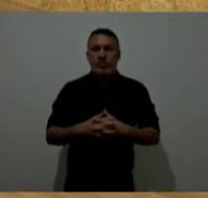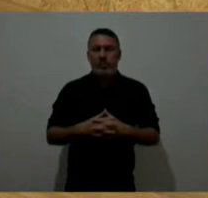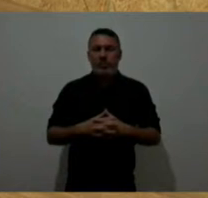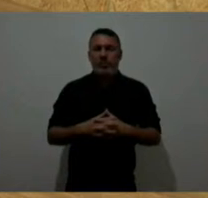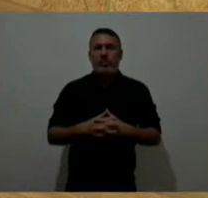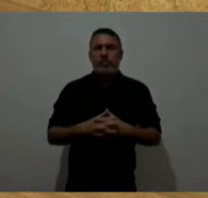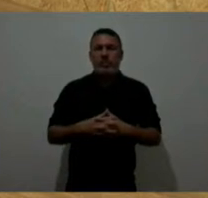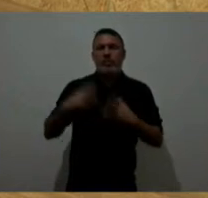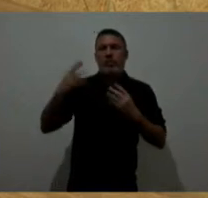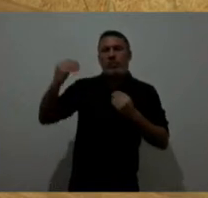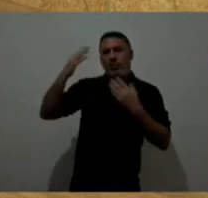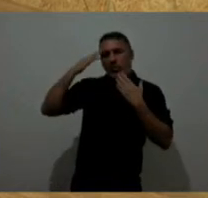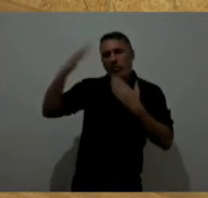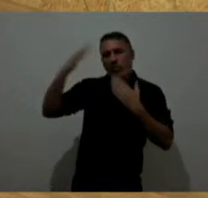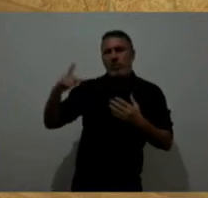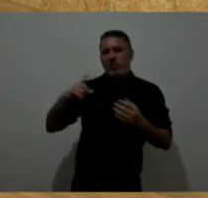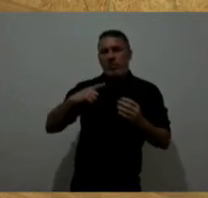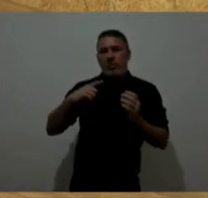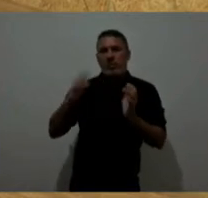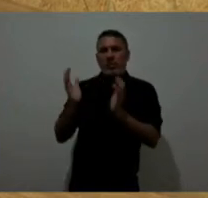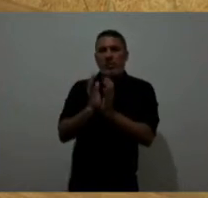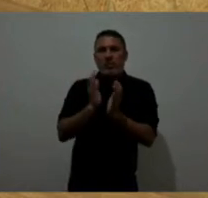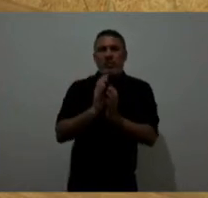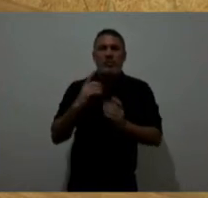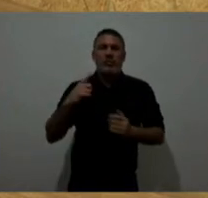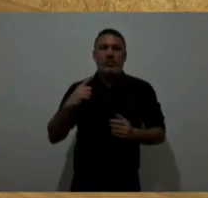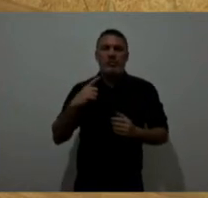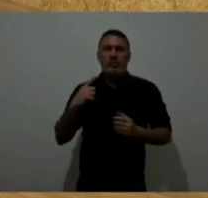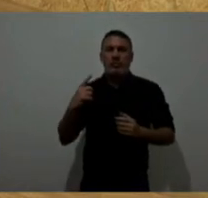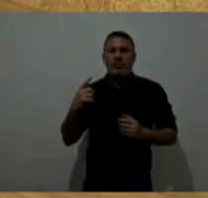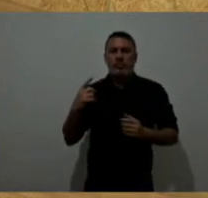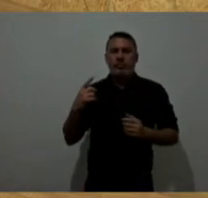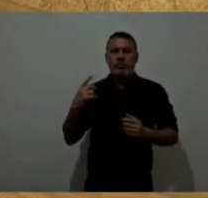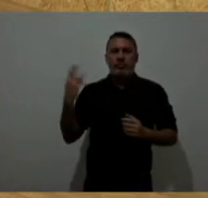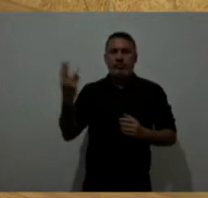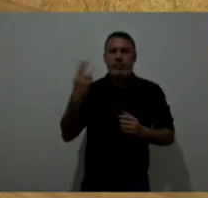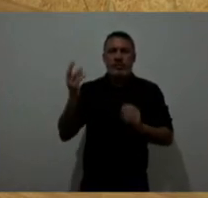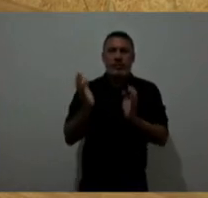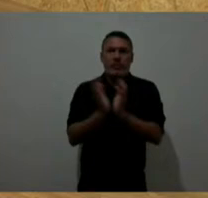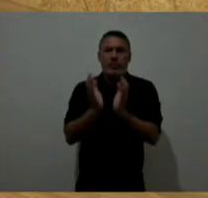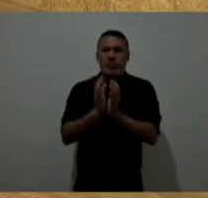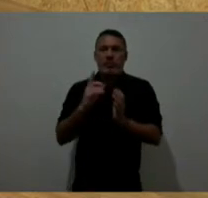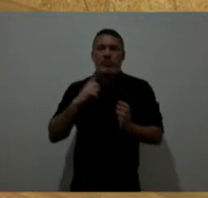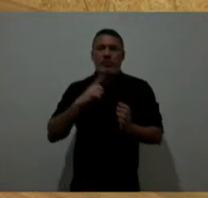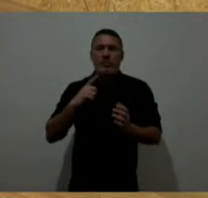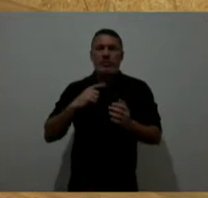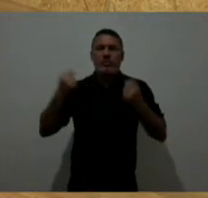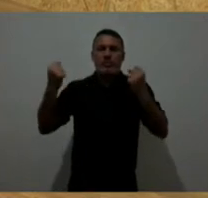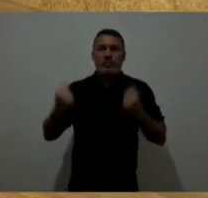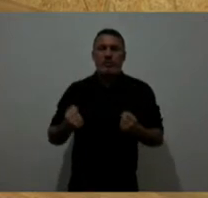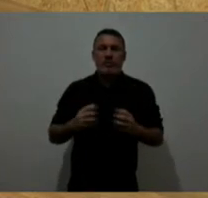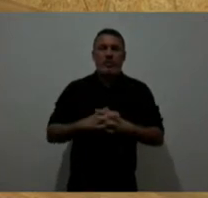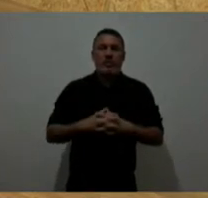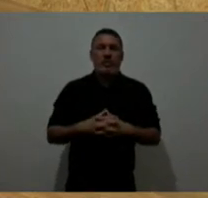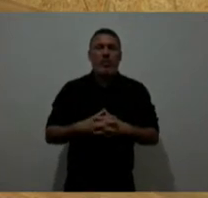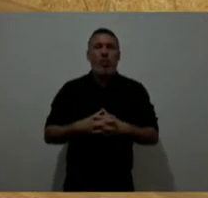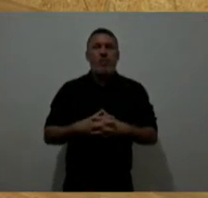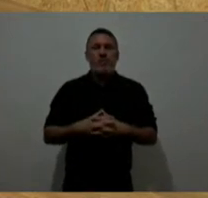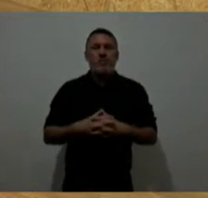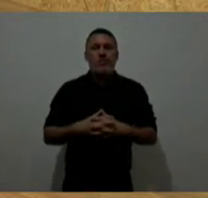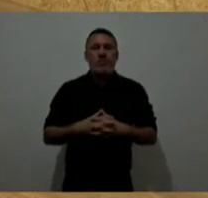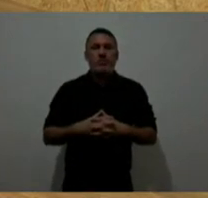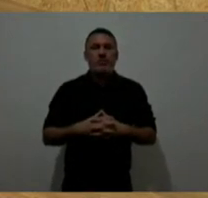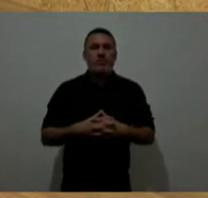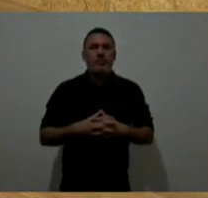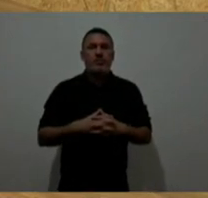vocês três nomes de peso aí para essa manhã de sábado, para os capixabas e befianos, empresários que nos assistem. Eu queria começar, Florian,